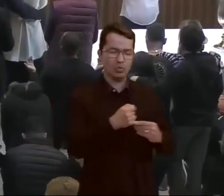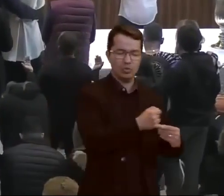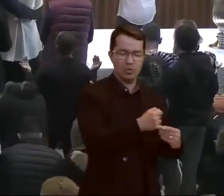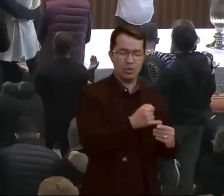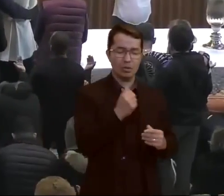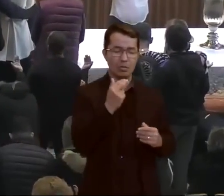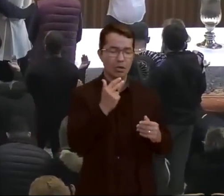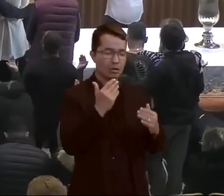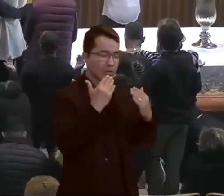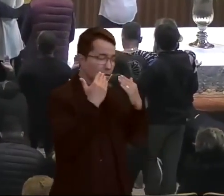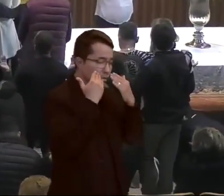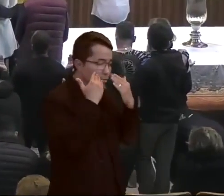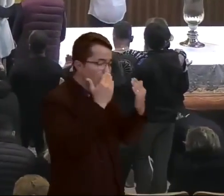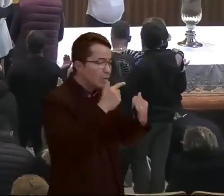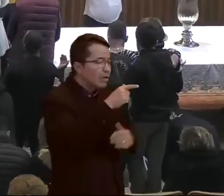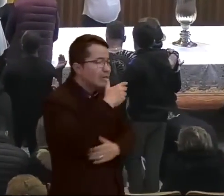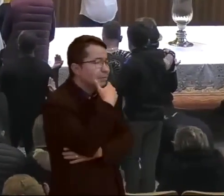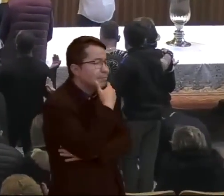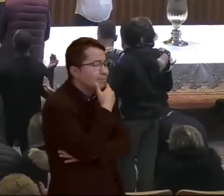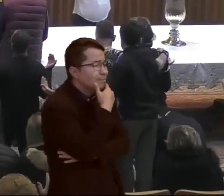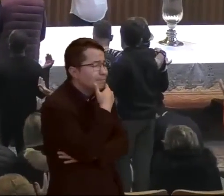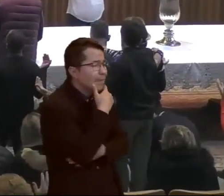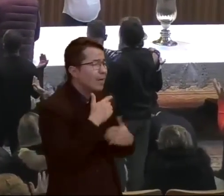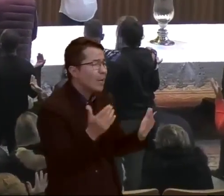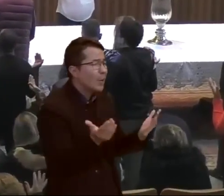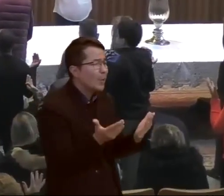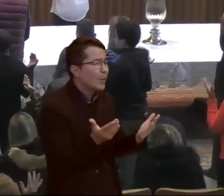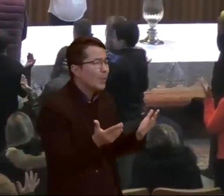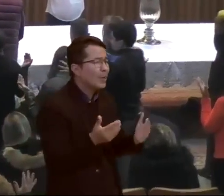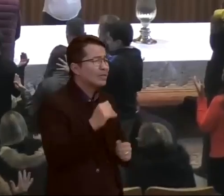Jericó, ele ficou parado orando, dizendo, Senhor, e agora?